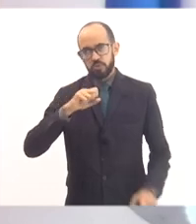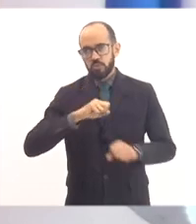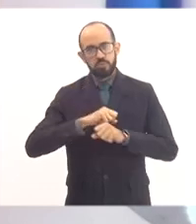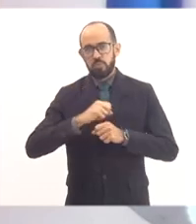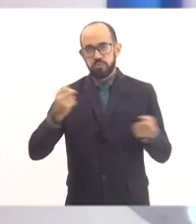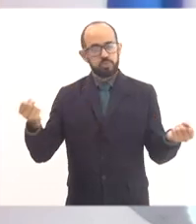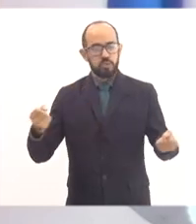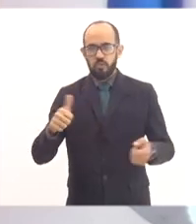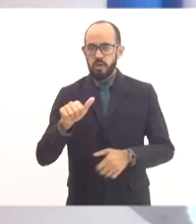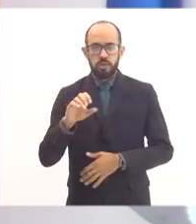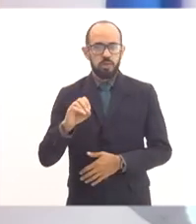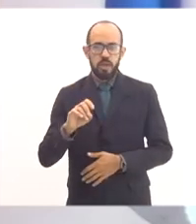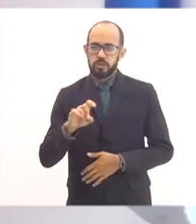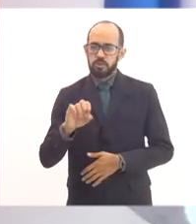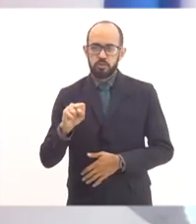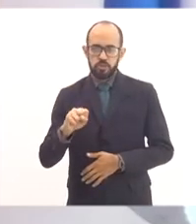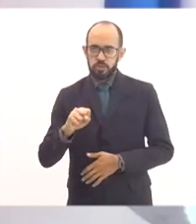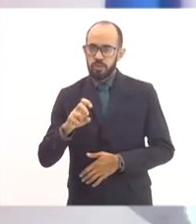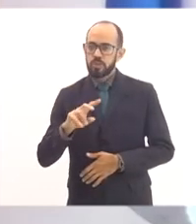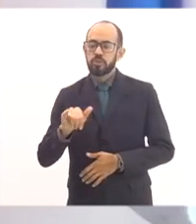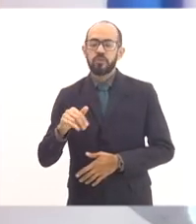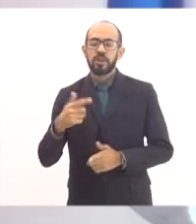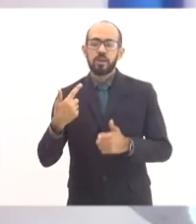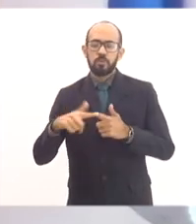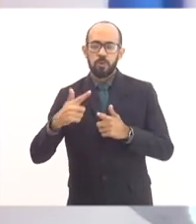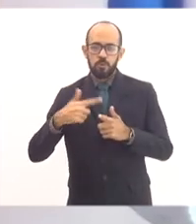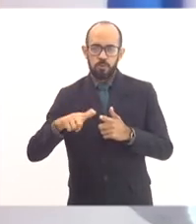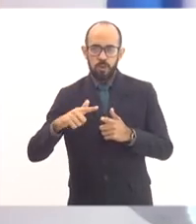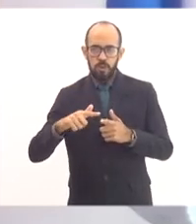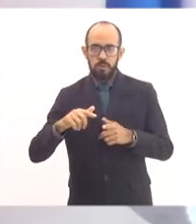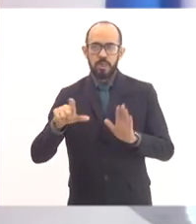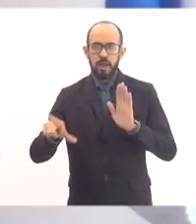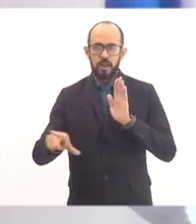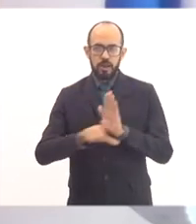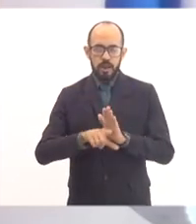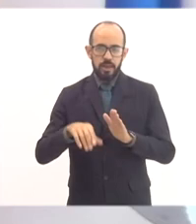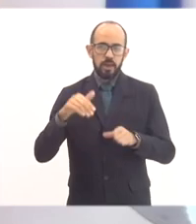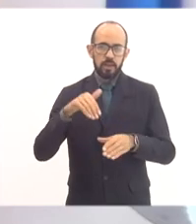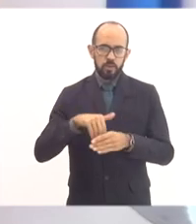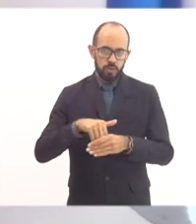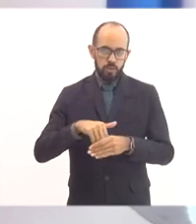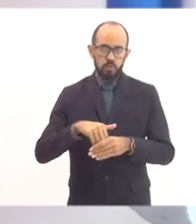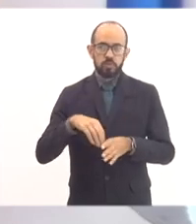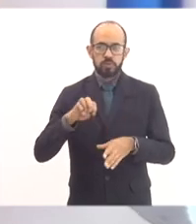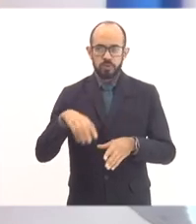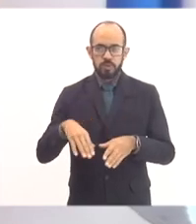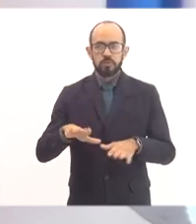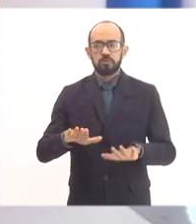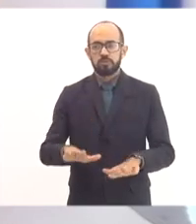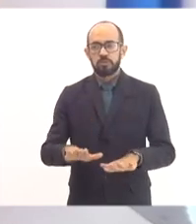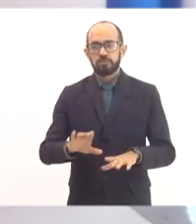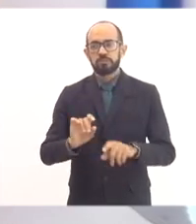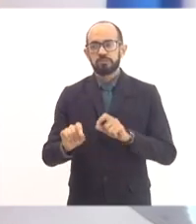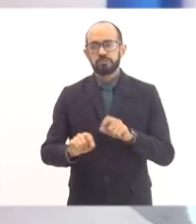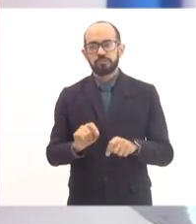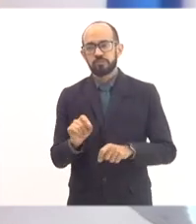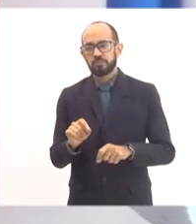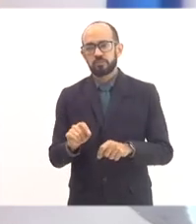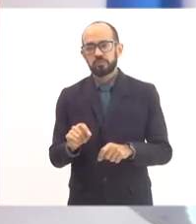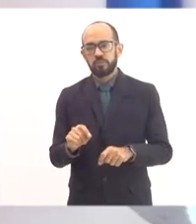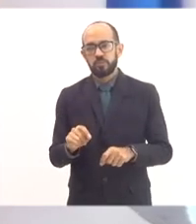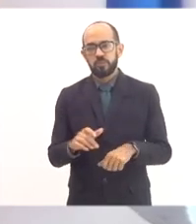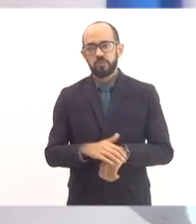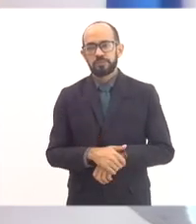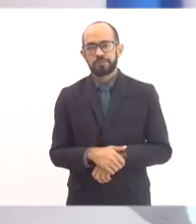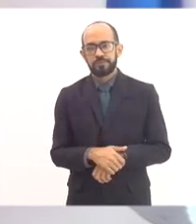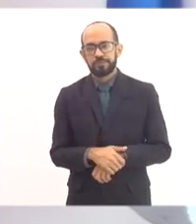impossível. A gente vai esbarrar na questão da lei eleitoral. Mas eu tenho, mais uma vez dizendo e usando